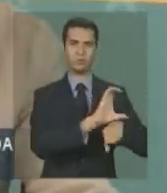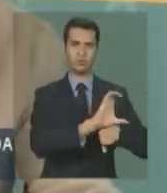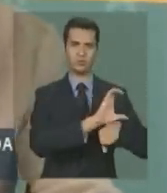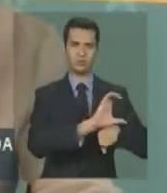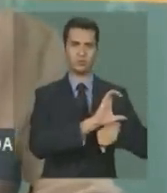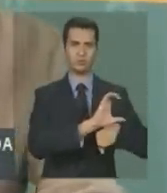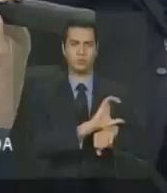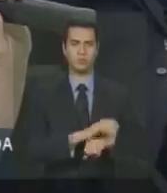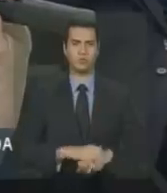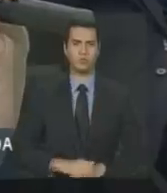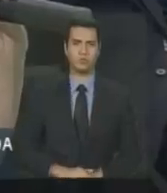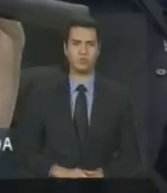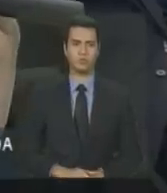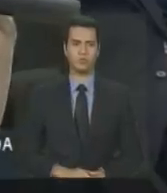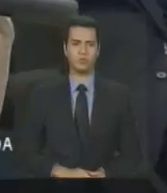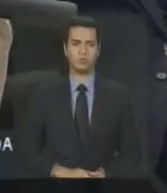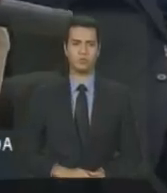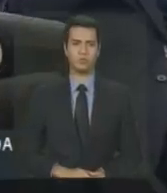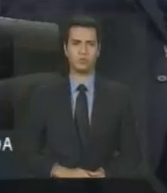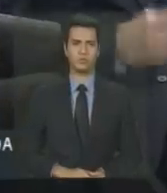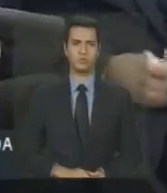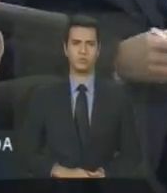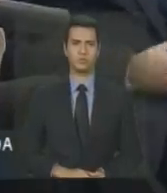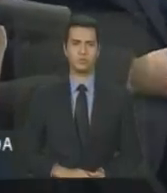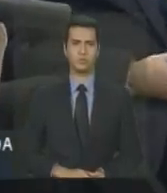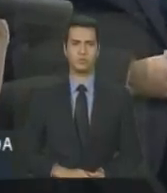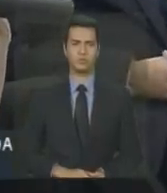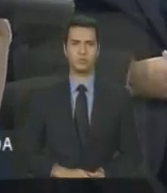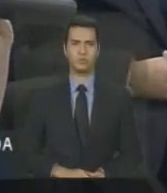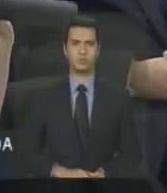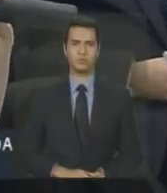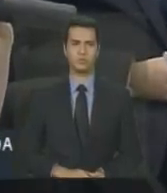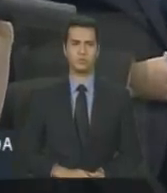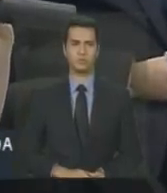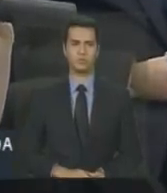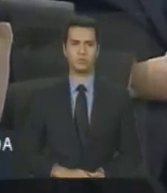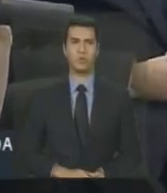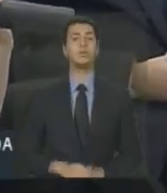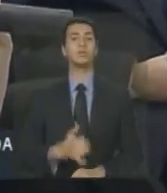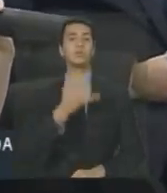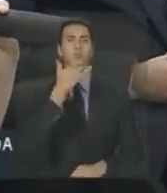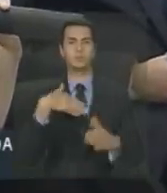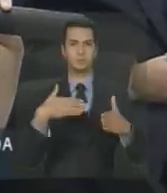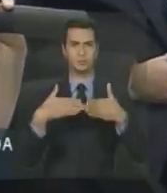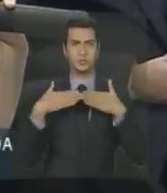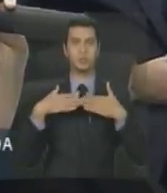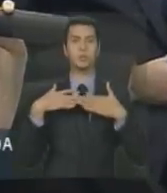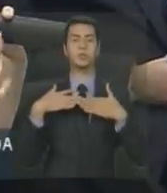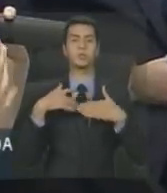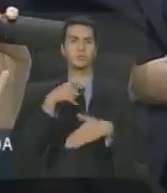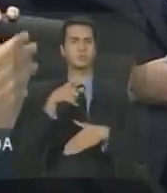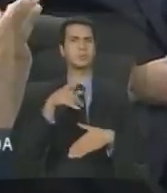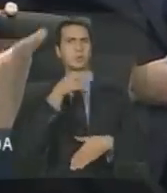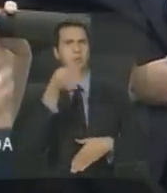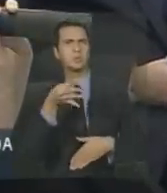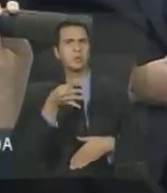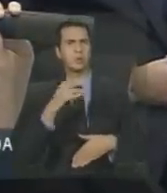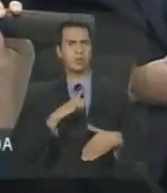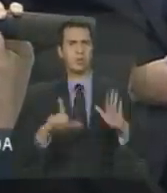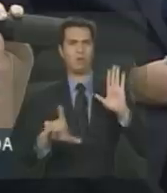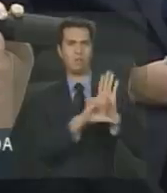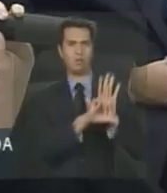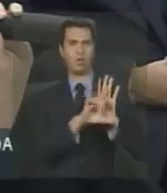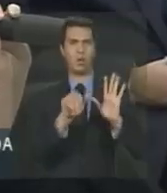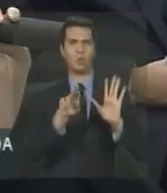constitucional brasileiro Desculpa só a a interrupção a senhora acha que o projeto a lei do autista pode ser de repente juntado